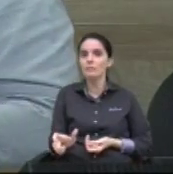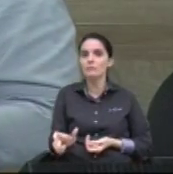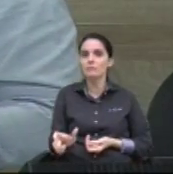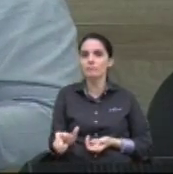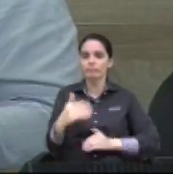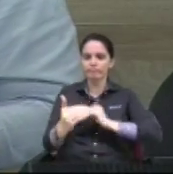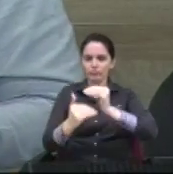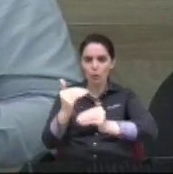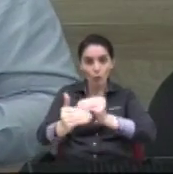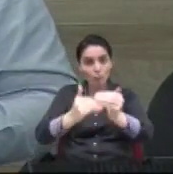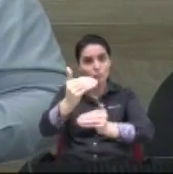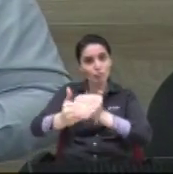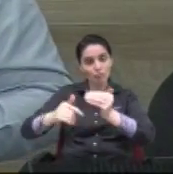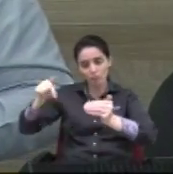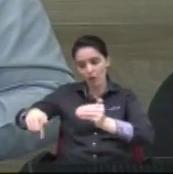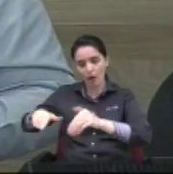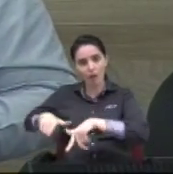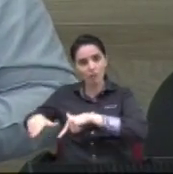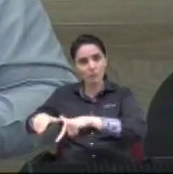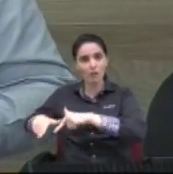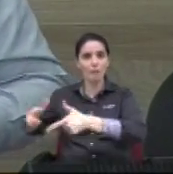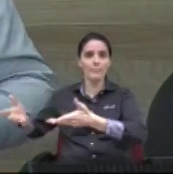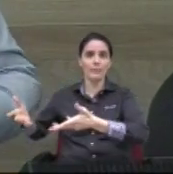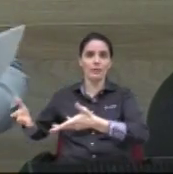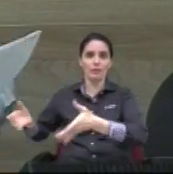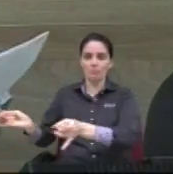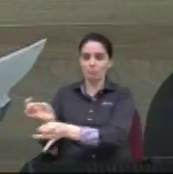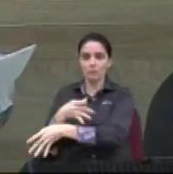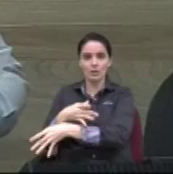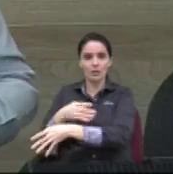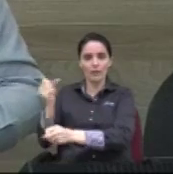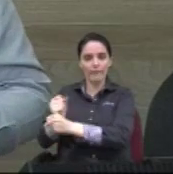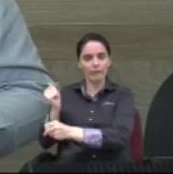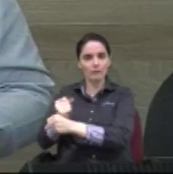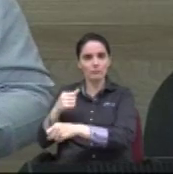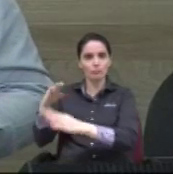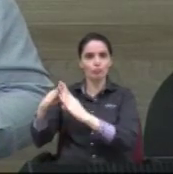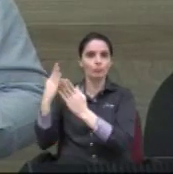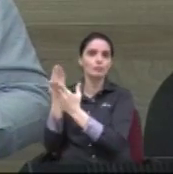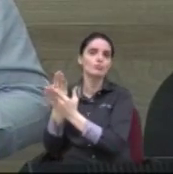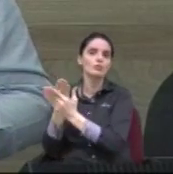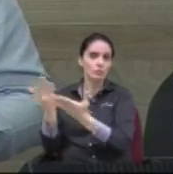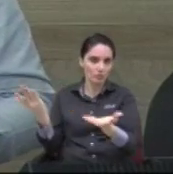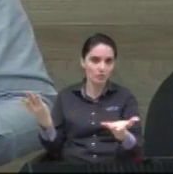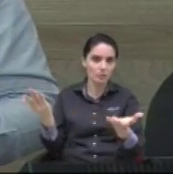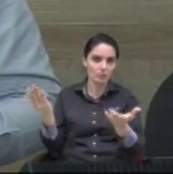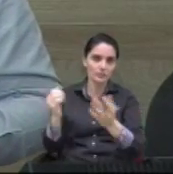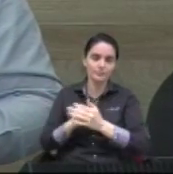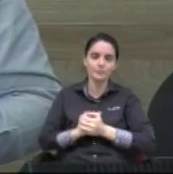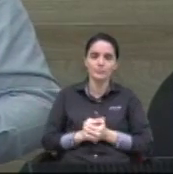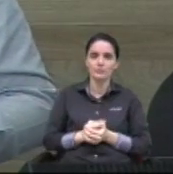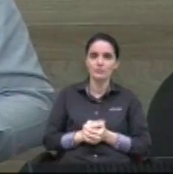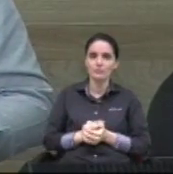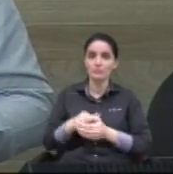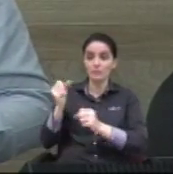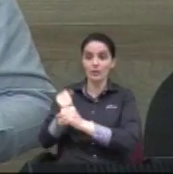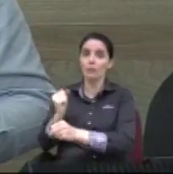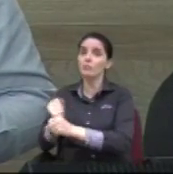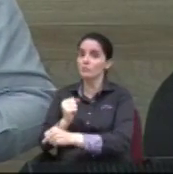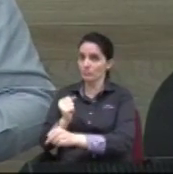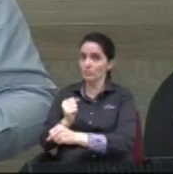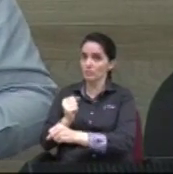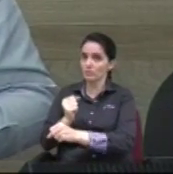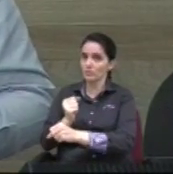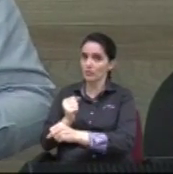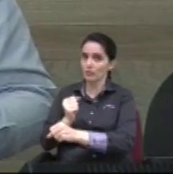dar continuidade ao trabalho e realizar ali a construção dessa escola. Aliás, a construção vai ser feita pelo